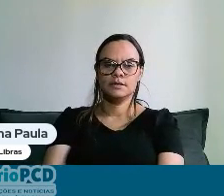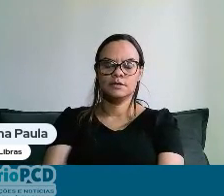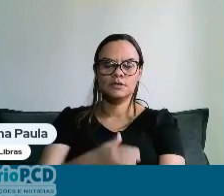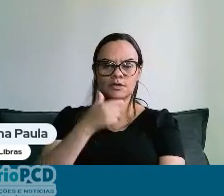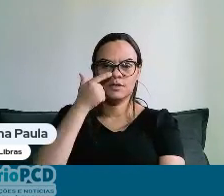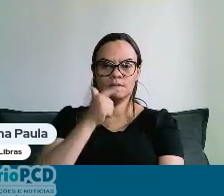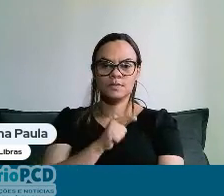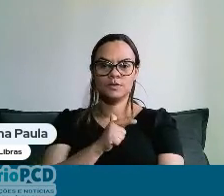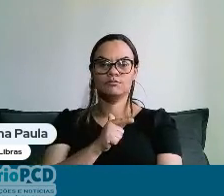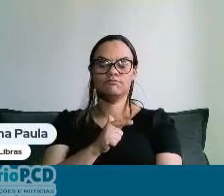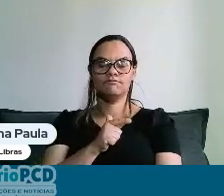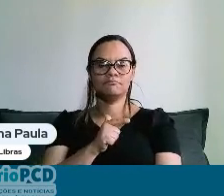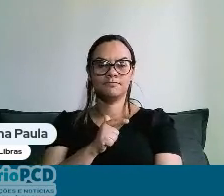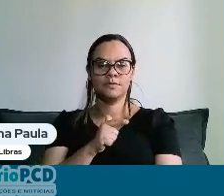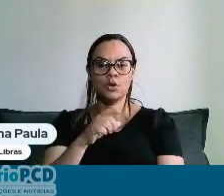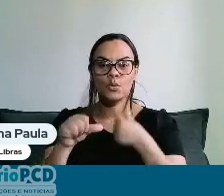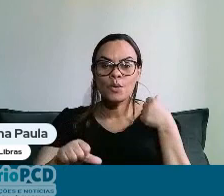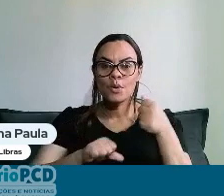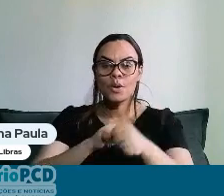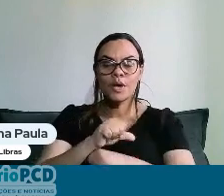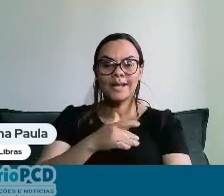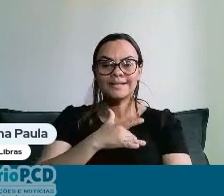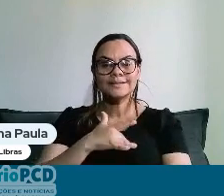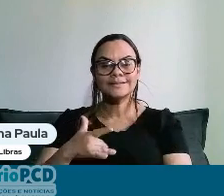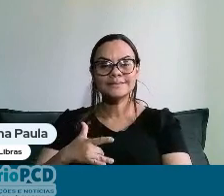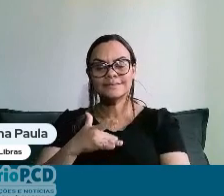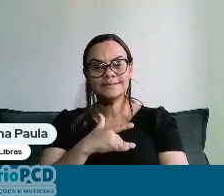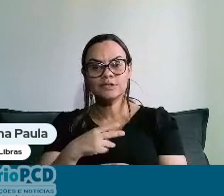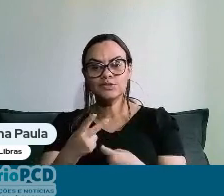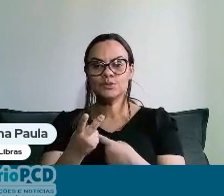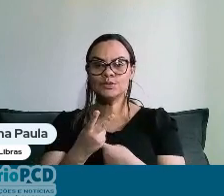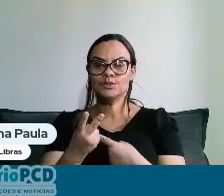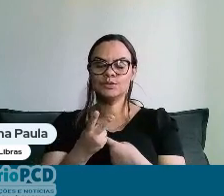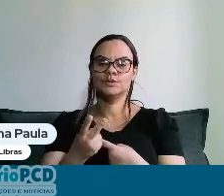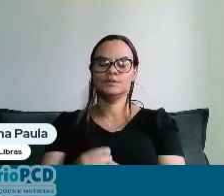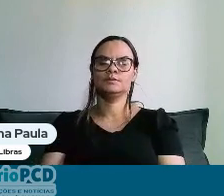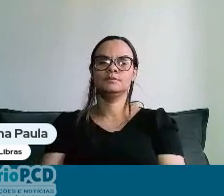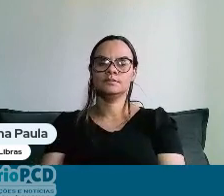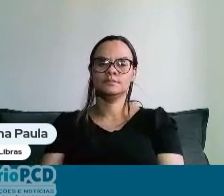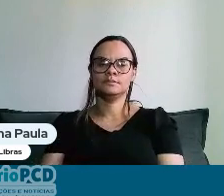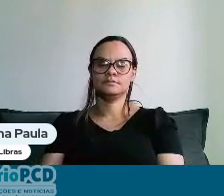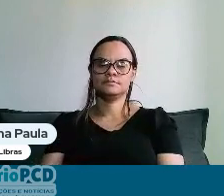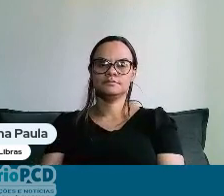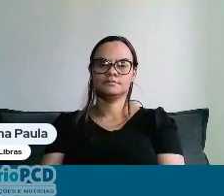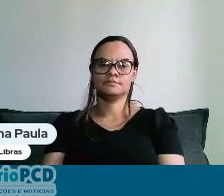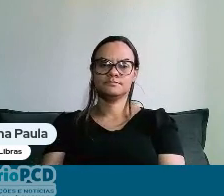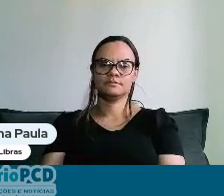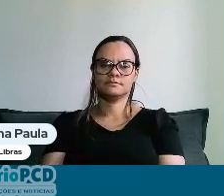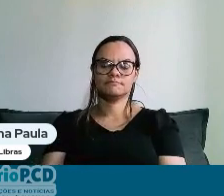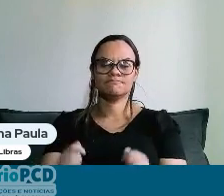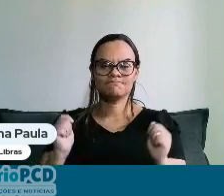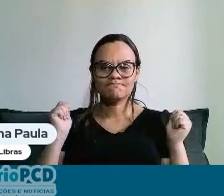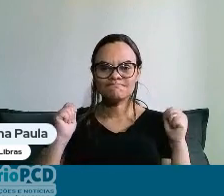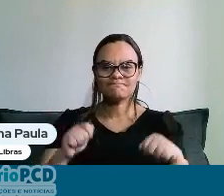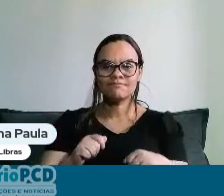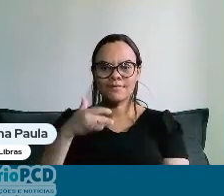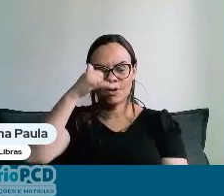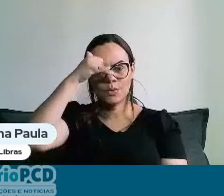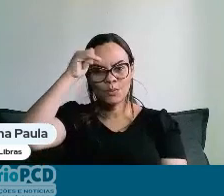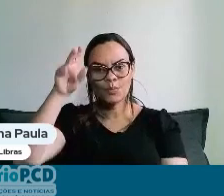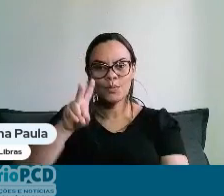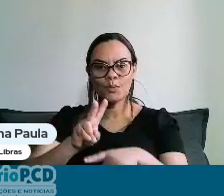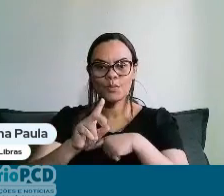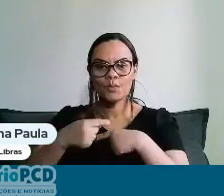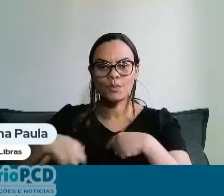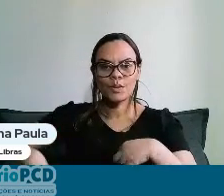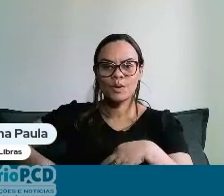consegue fazer as mudanças, tanto medicamentosas quanto não medicamentosas, para que o paciente possa evitar a progressão da doença